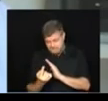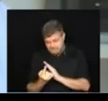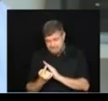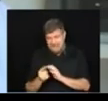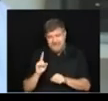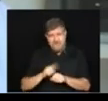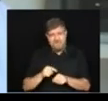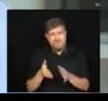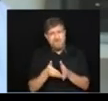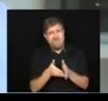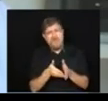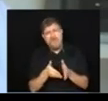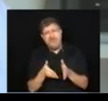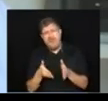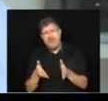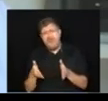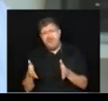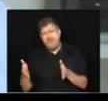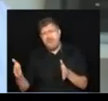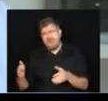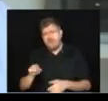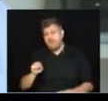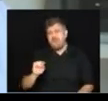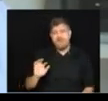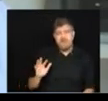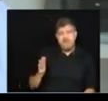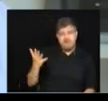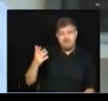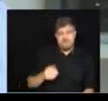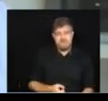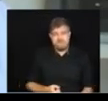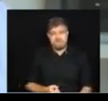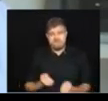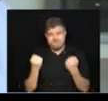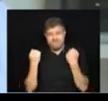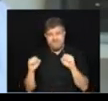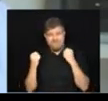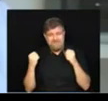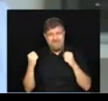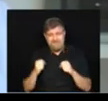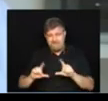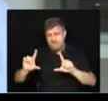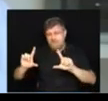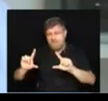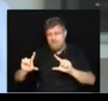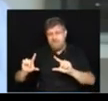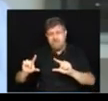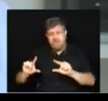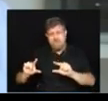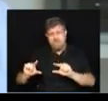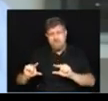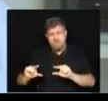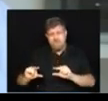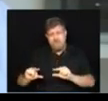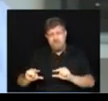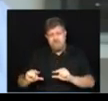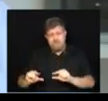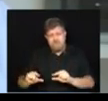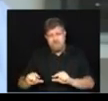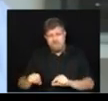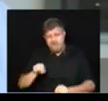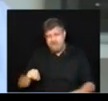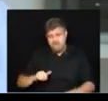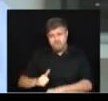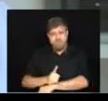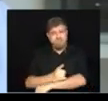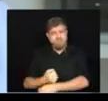prolongado das crianças também fez com que a atividade física diminuísse muito, piorando o sobrepeso.